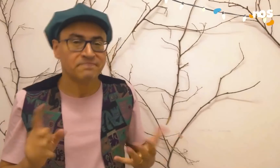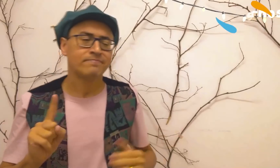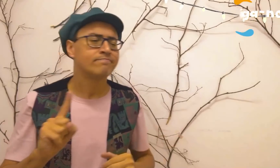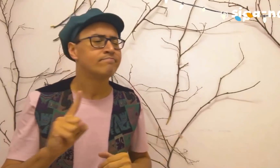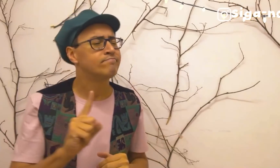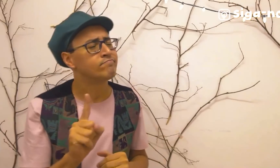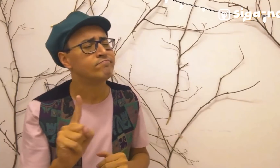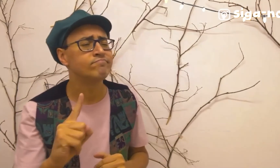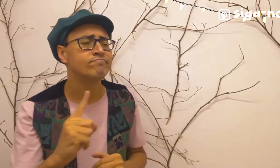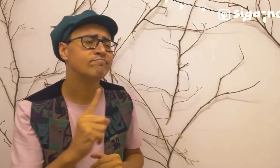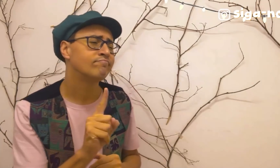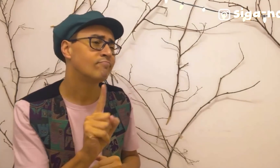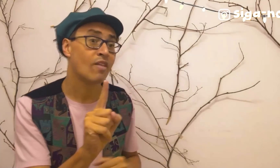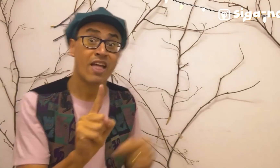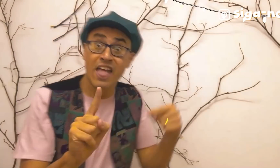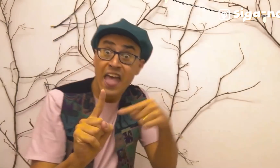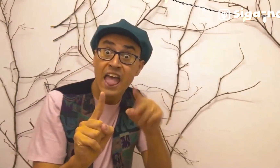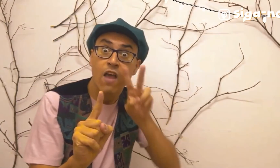Então,